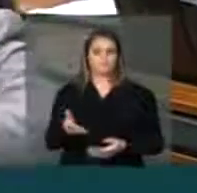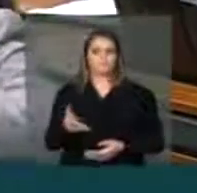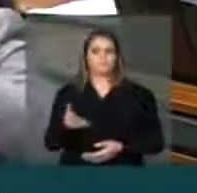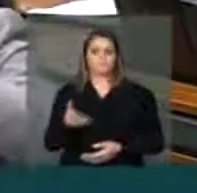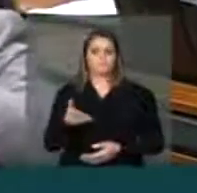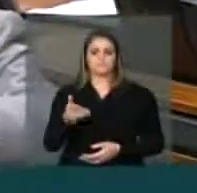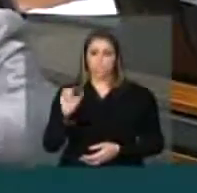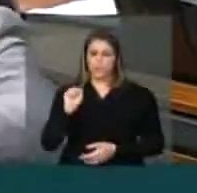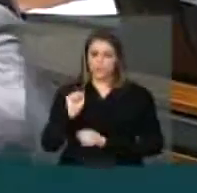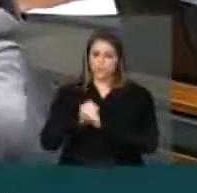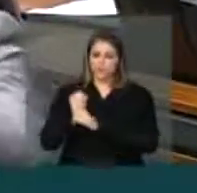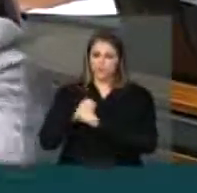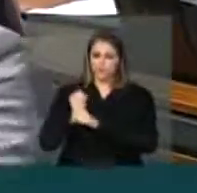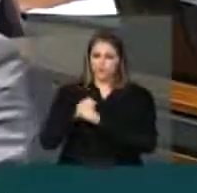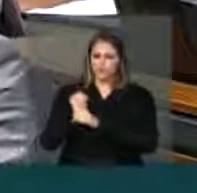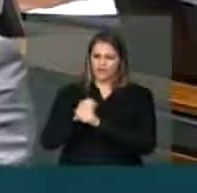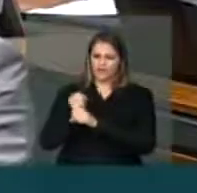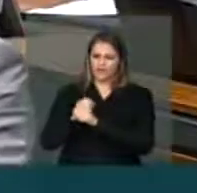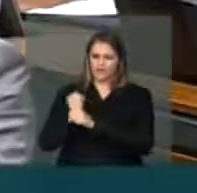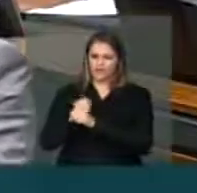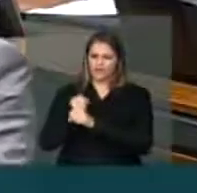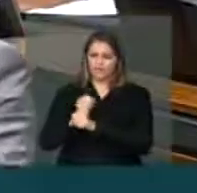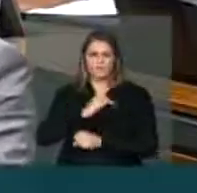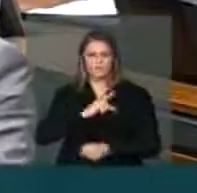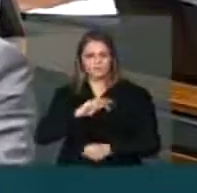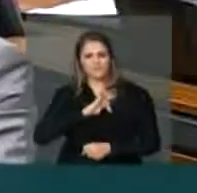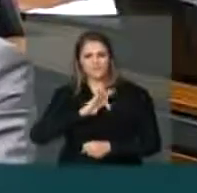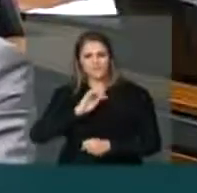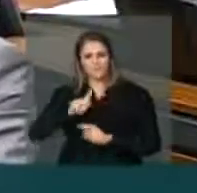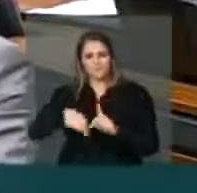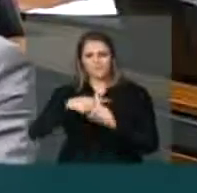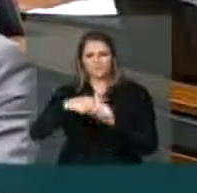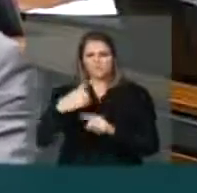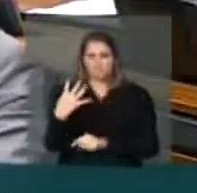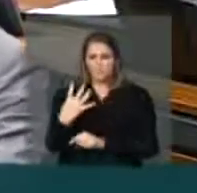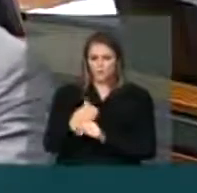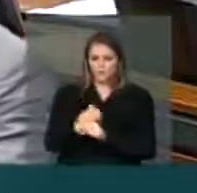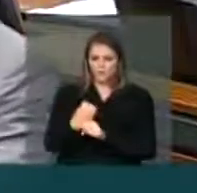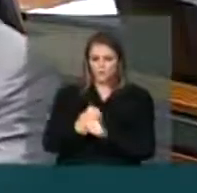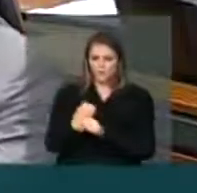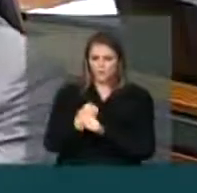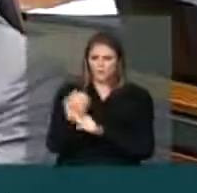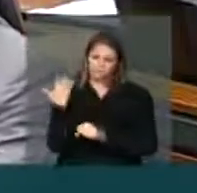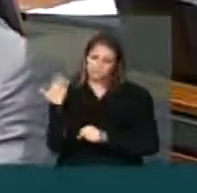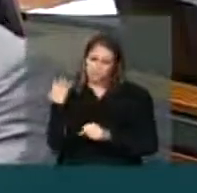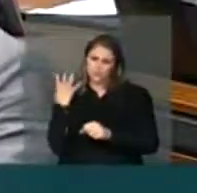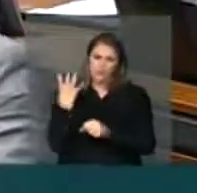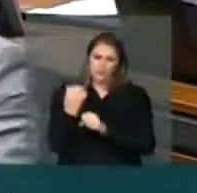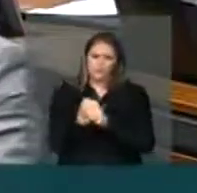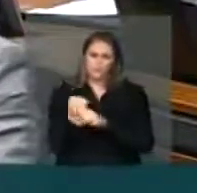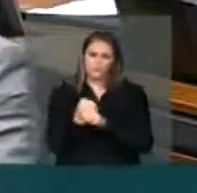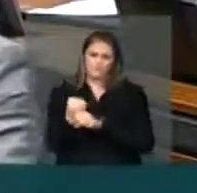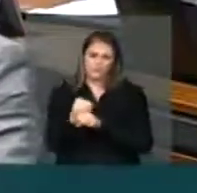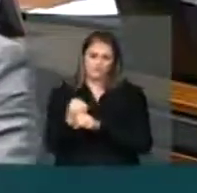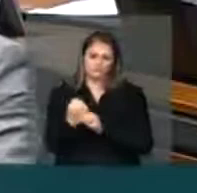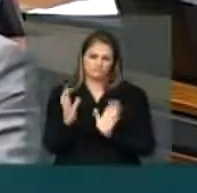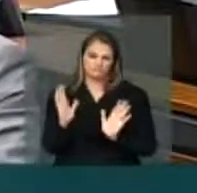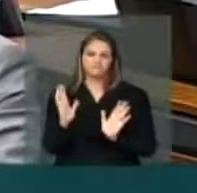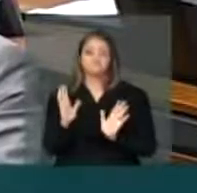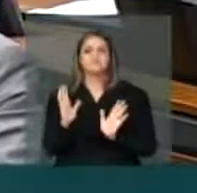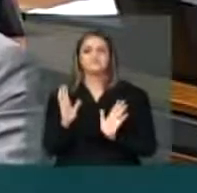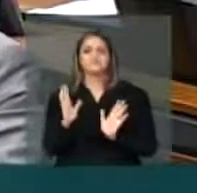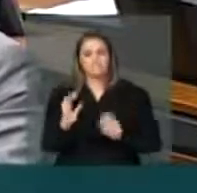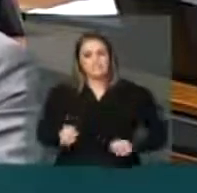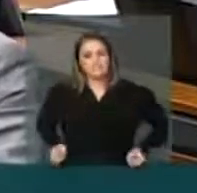governo de 8 anos, com a mesma direção, mas ao longo dos últimos 4 anos, sobretudo, vamos nos ater aos últimos 4 anos, promoveu